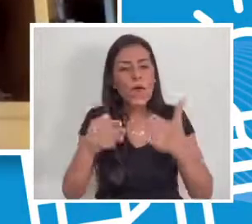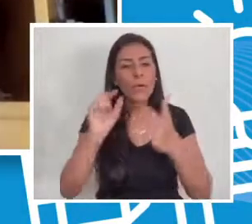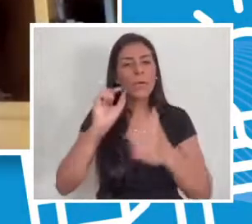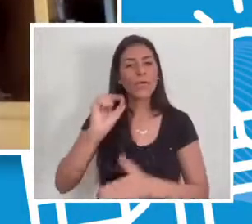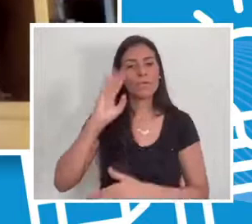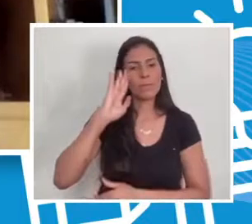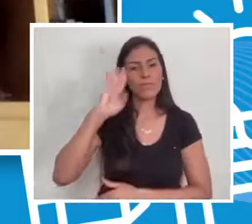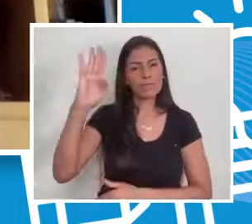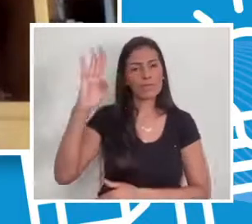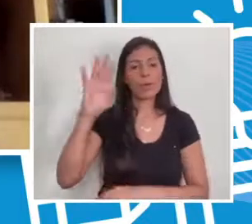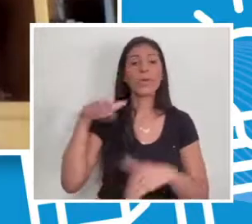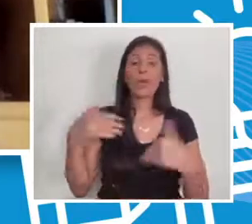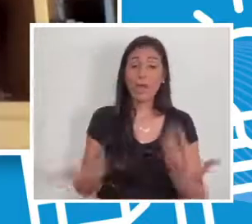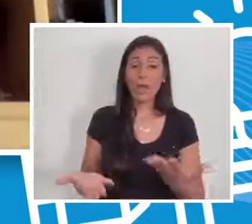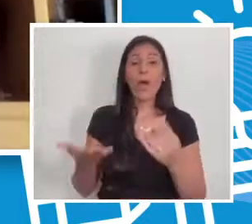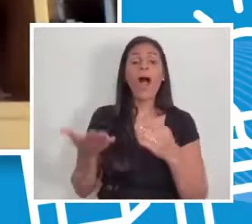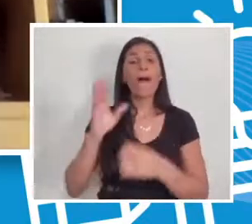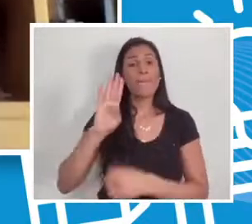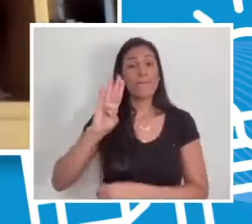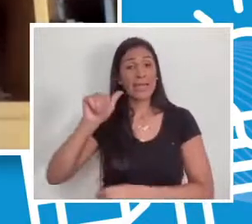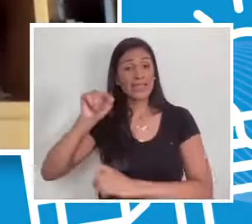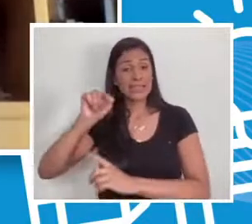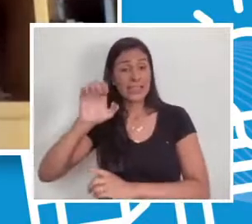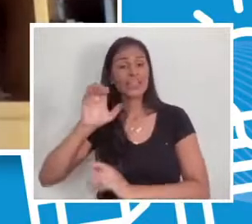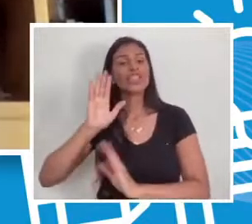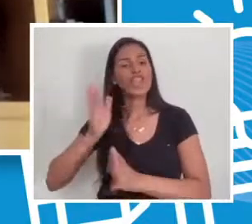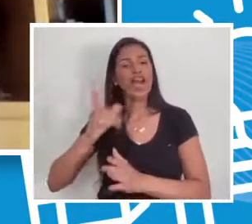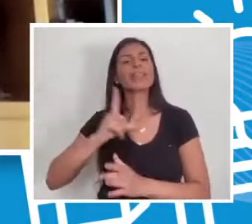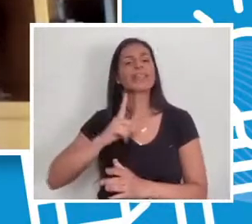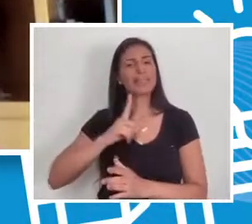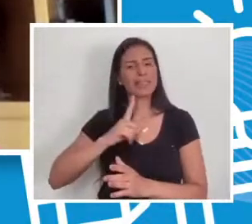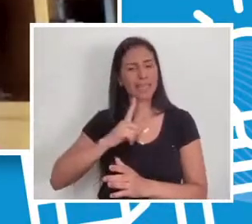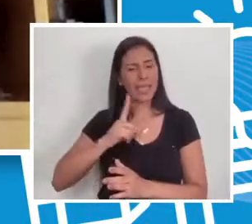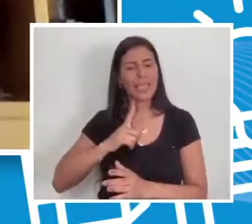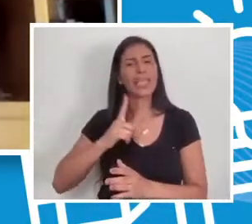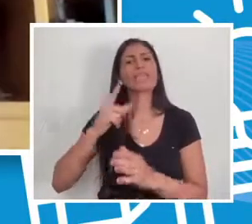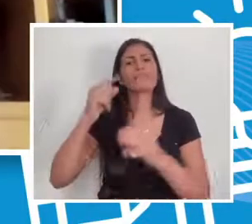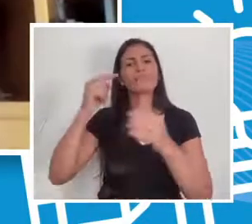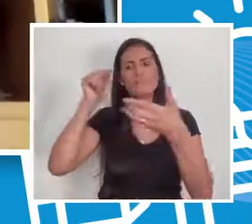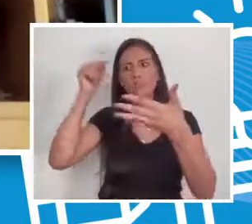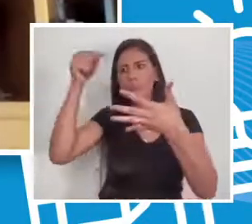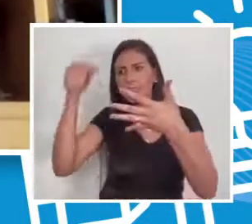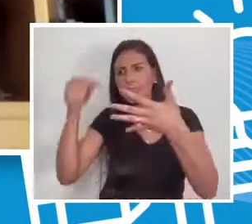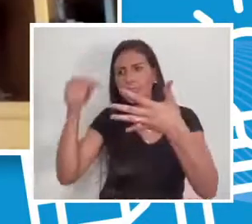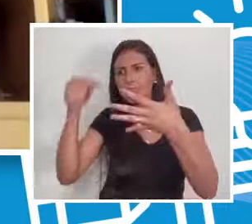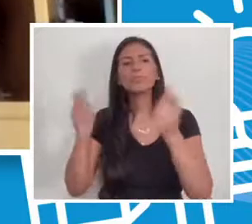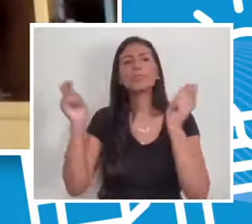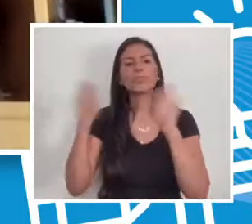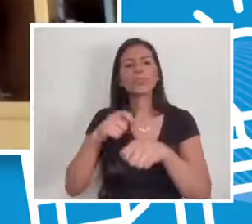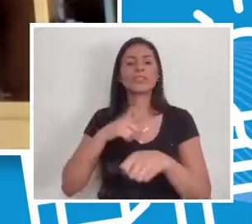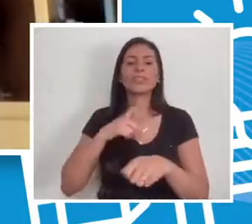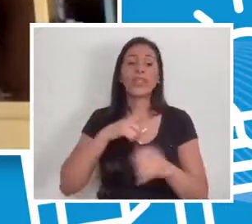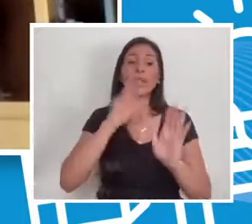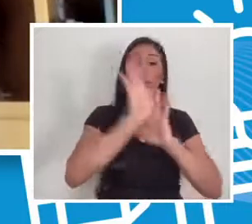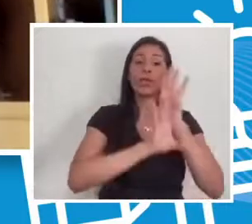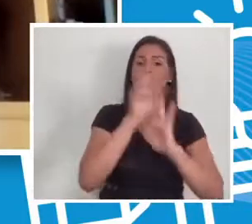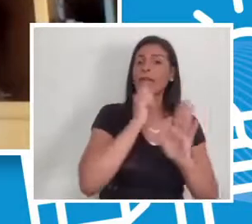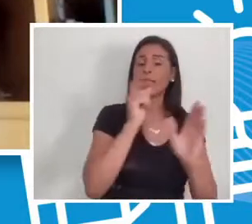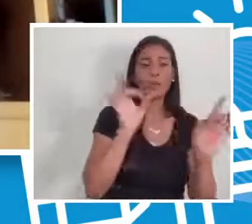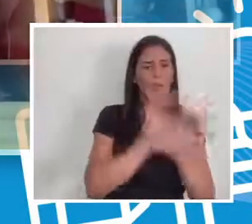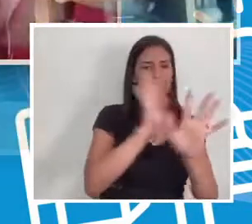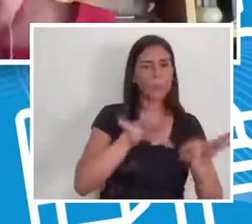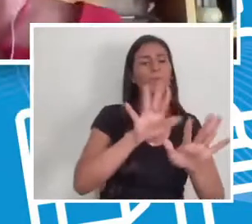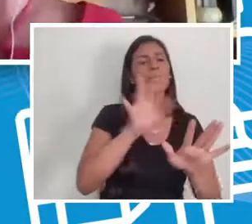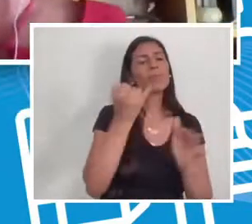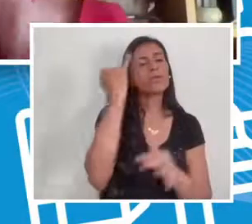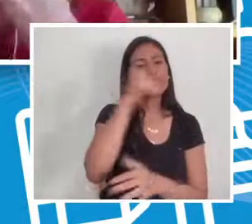já traz referências, então não deixem de olhar esse documento também, ainda que os currículos não estejam finalizados. Obrigada.